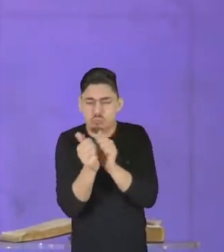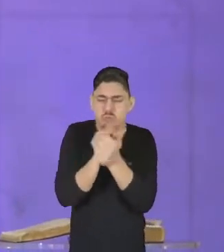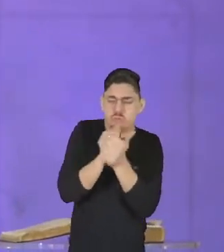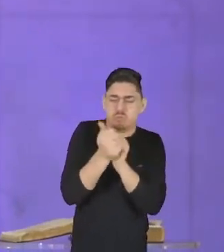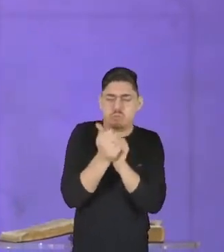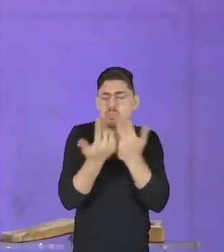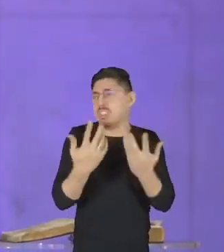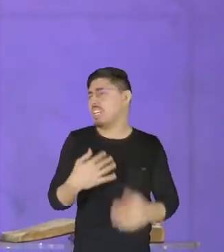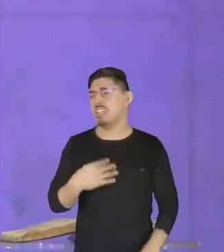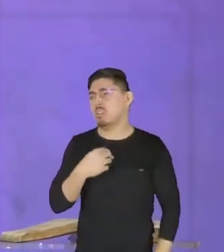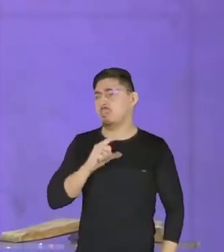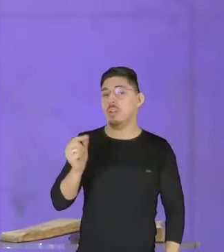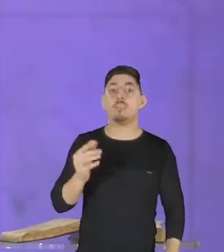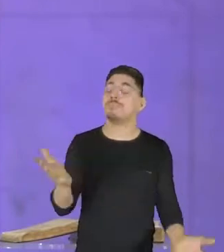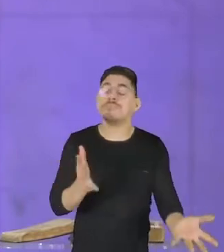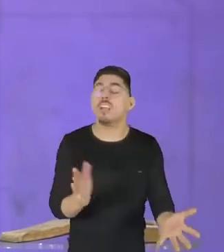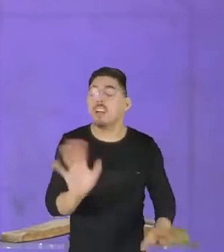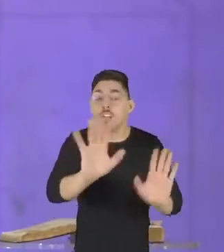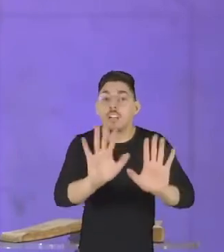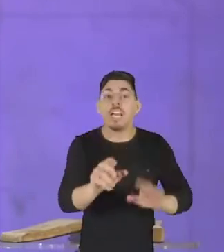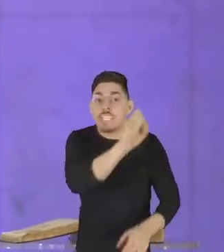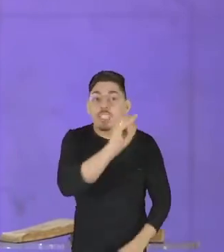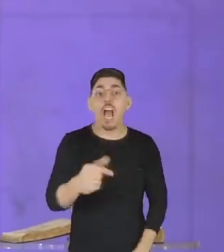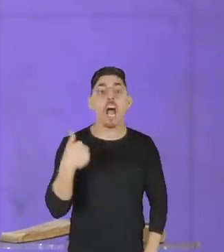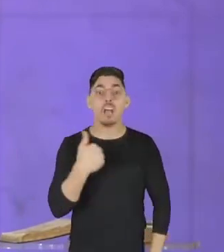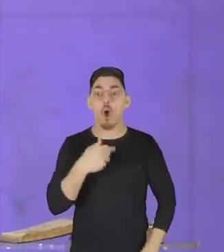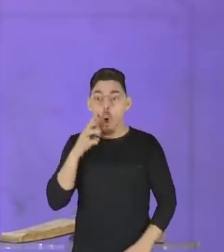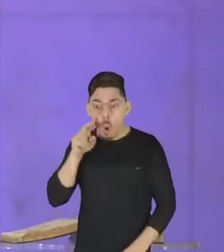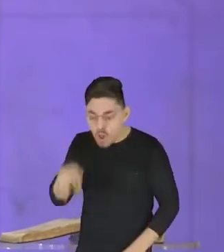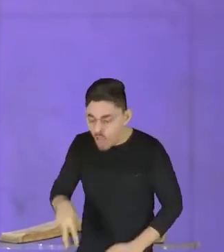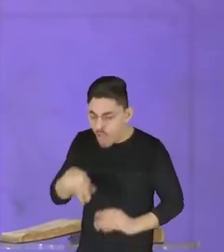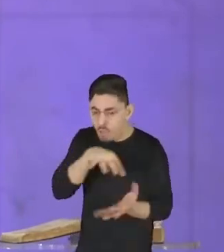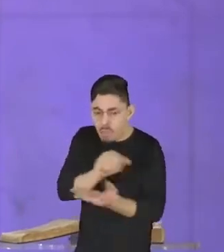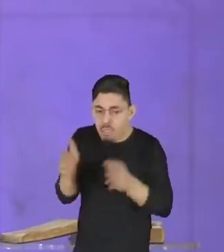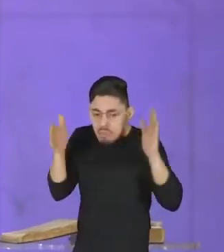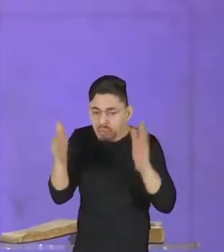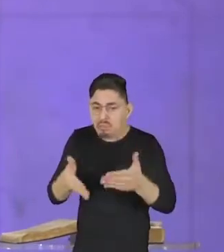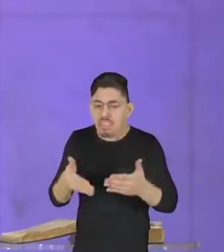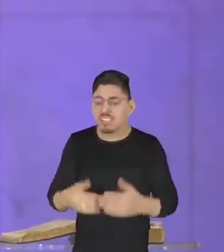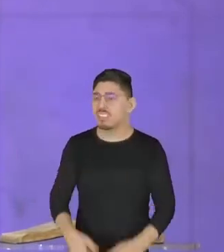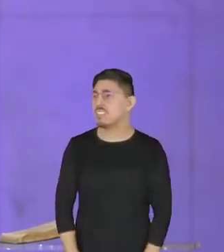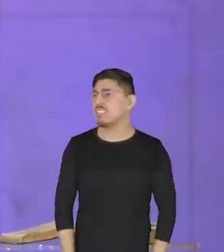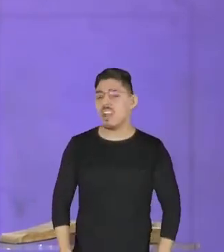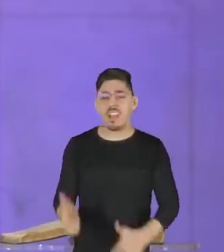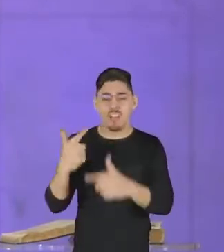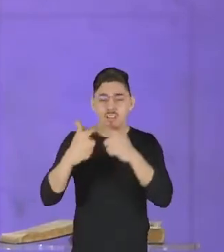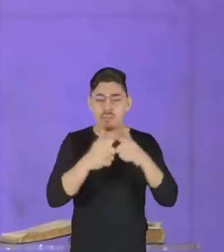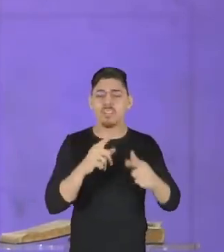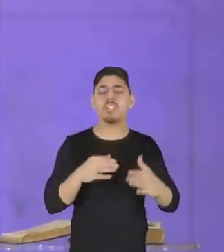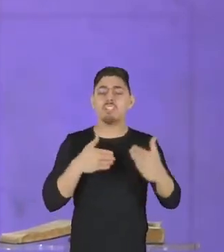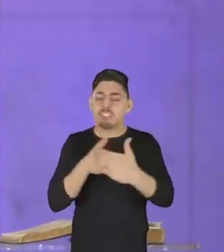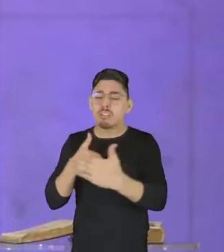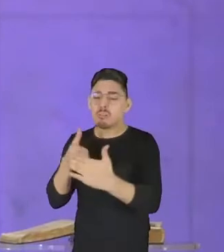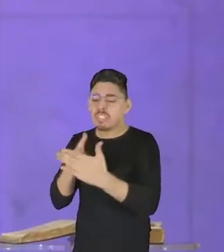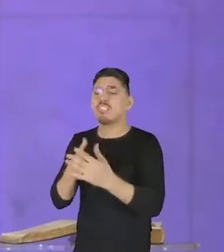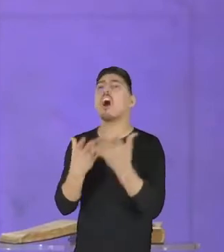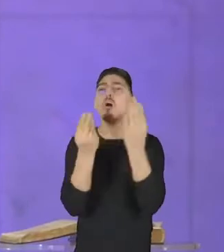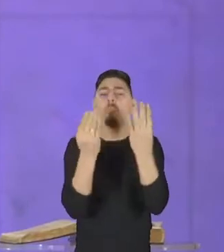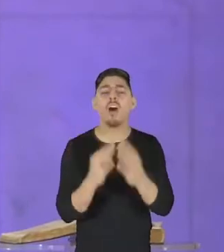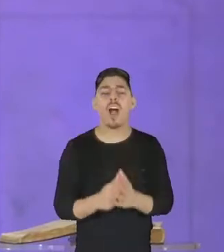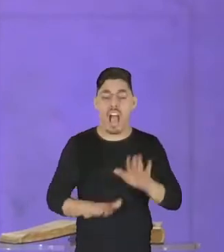E se nós olharmos para as circunstâncias são gigantes. E nós somos muitas